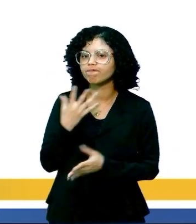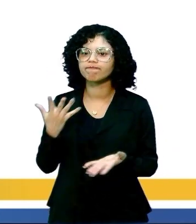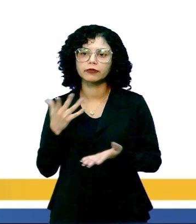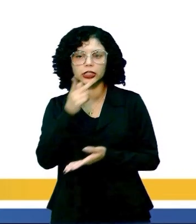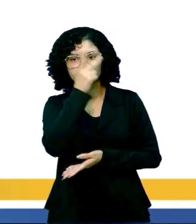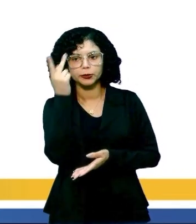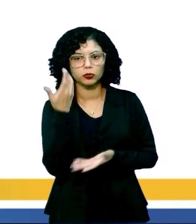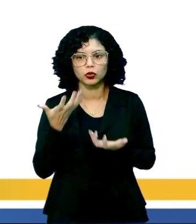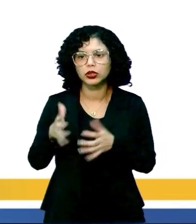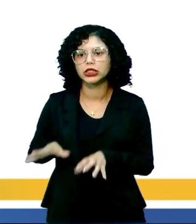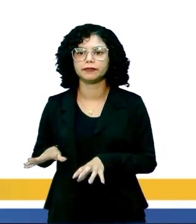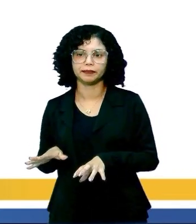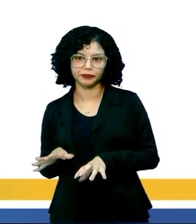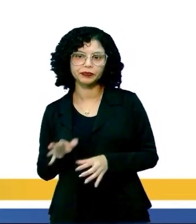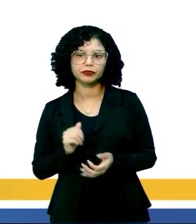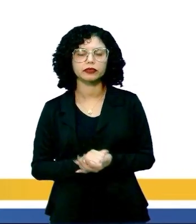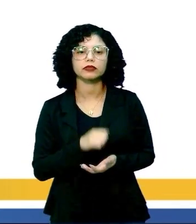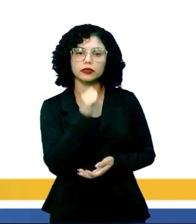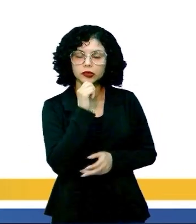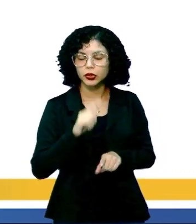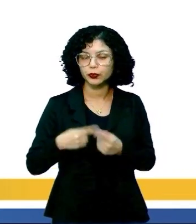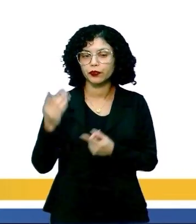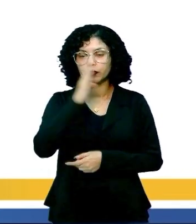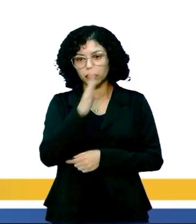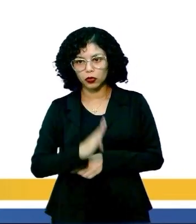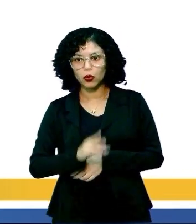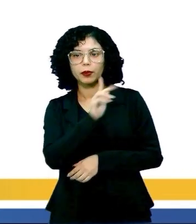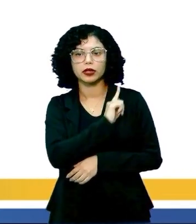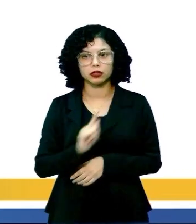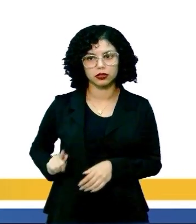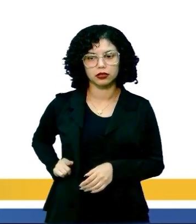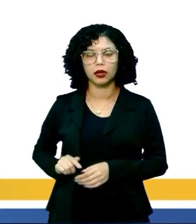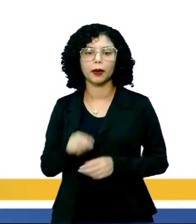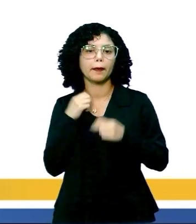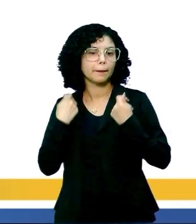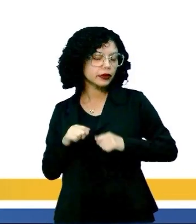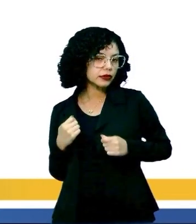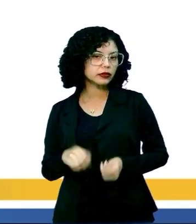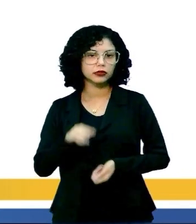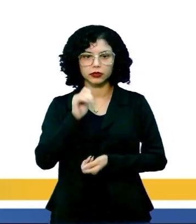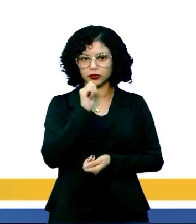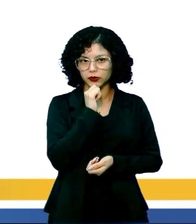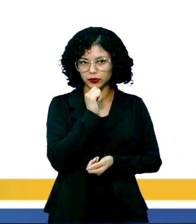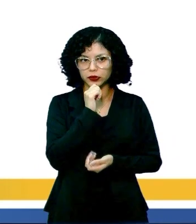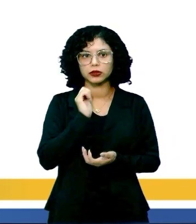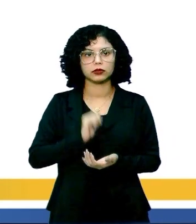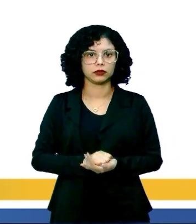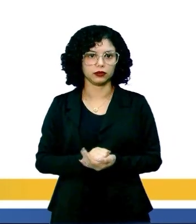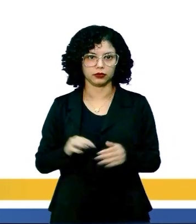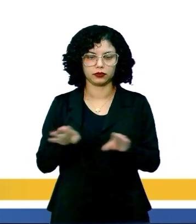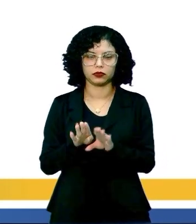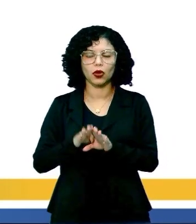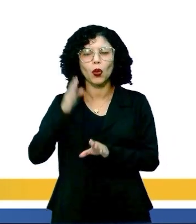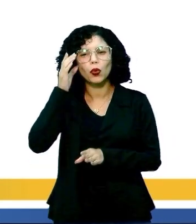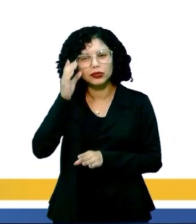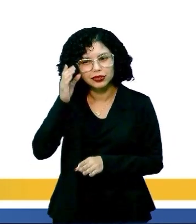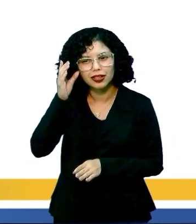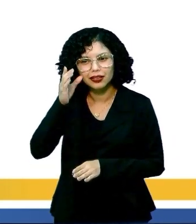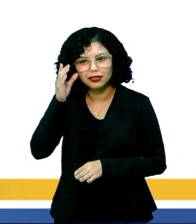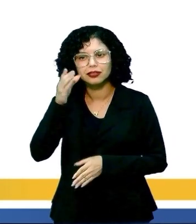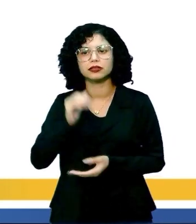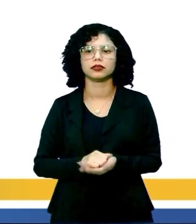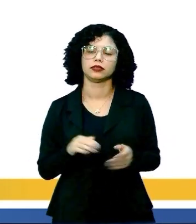gente. Então, o governo brasileiro precisou fazer uma espécie de campanha de conscientização